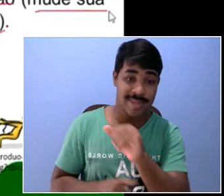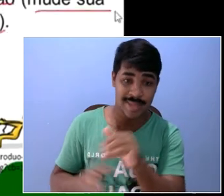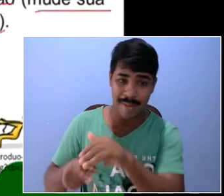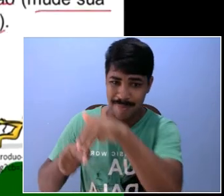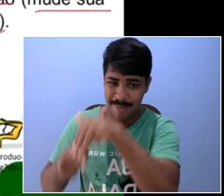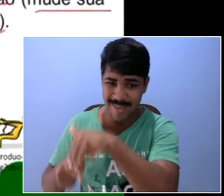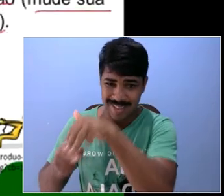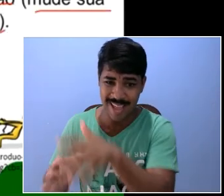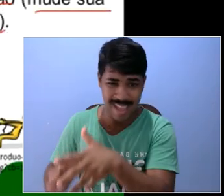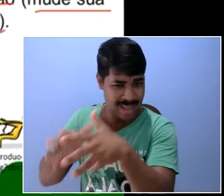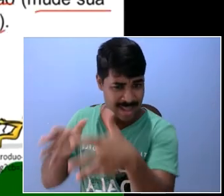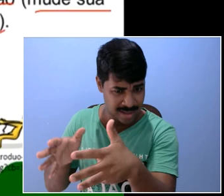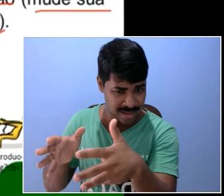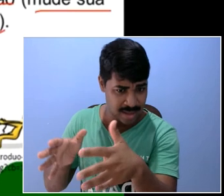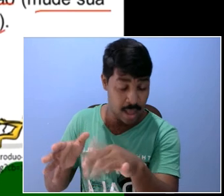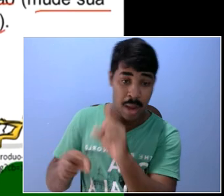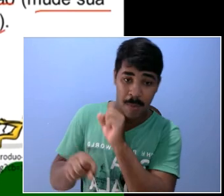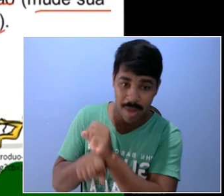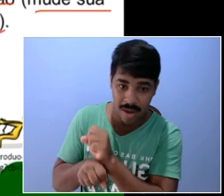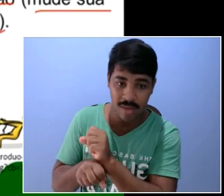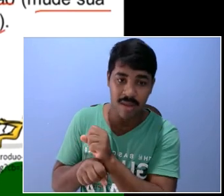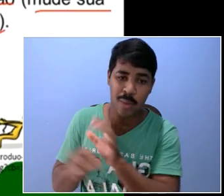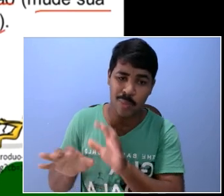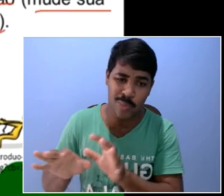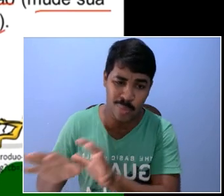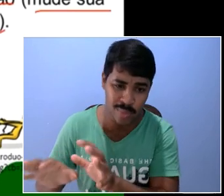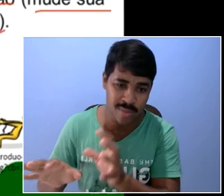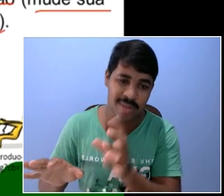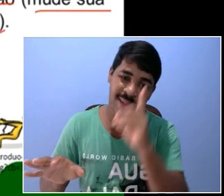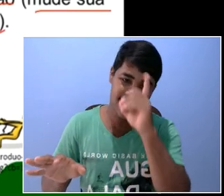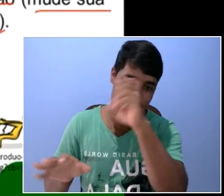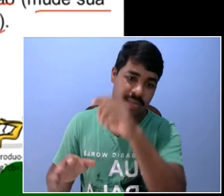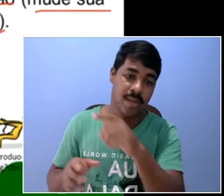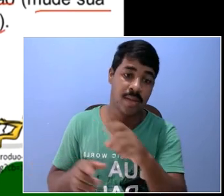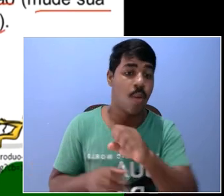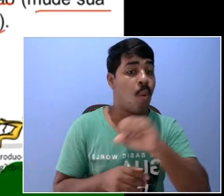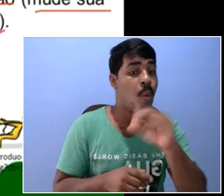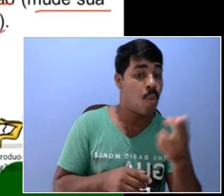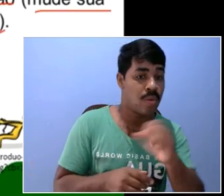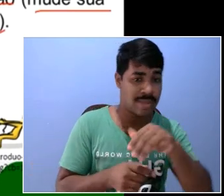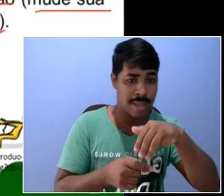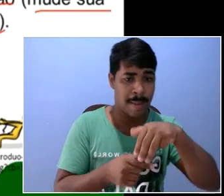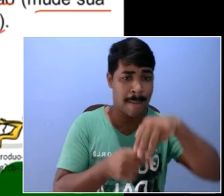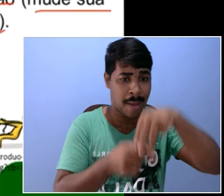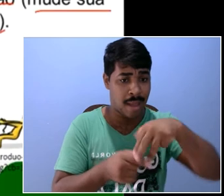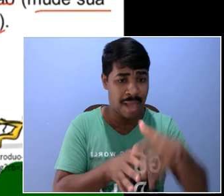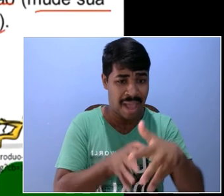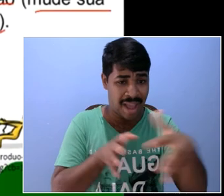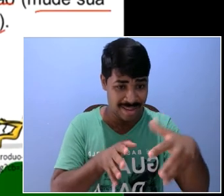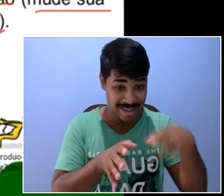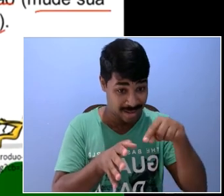sua velocidade. Foi o que eu acabei de falar. Imagina a pessoa puxar essa perna aqui, né? Tem que imprimir uma força muito grande para que isso